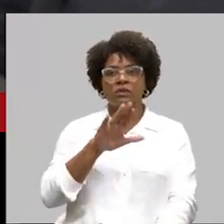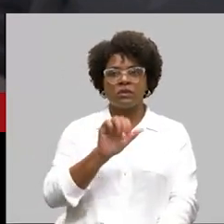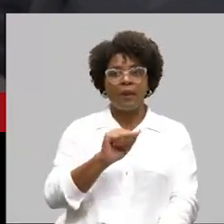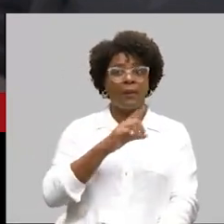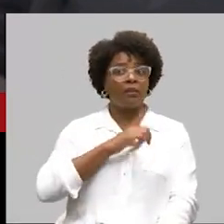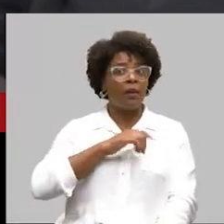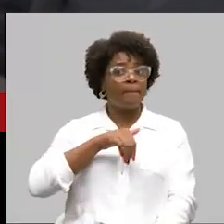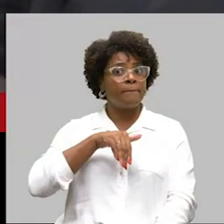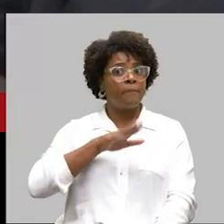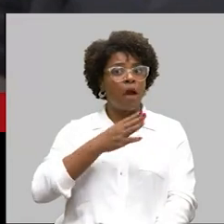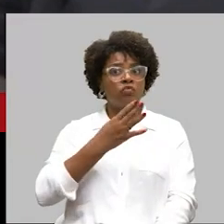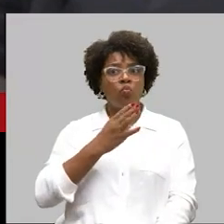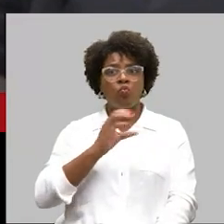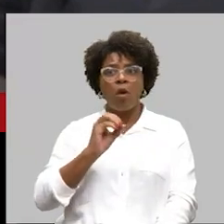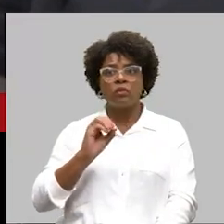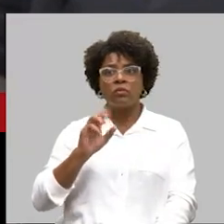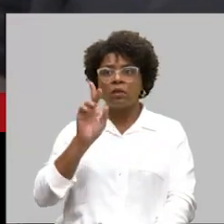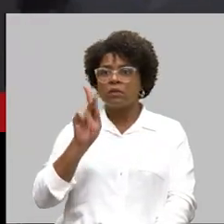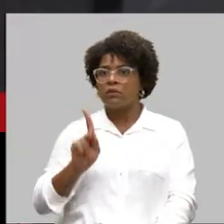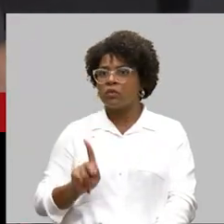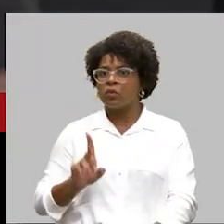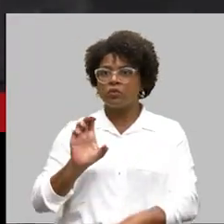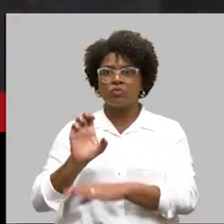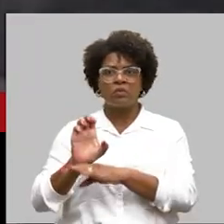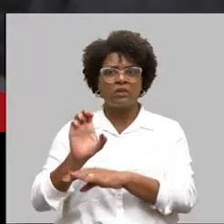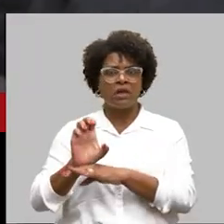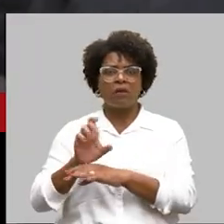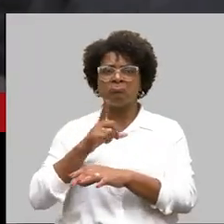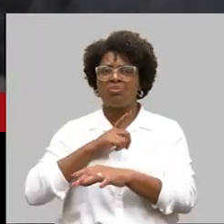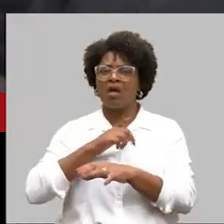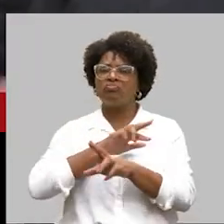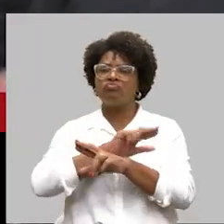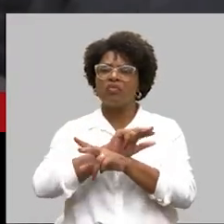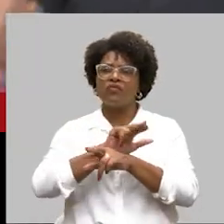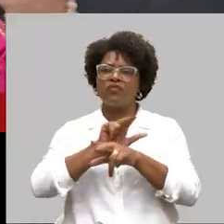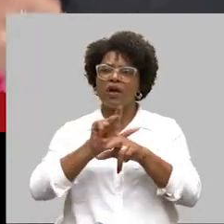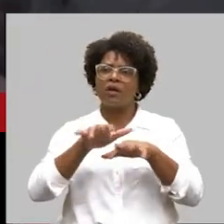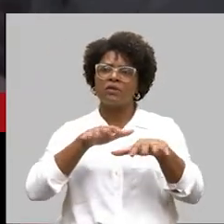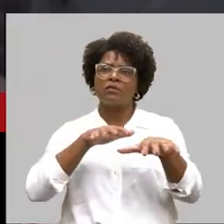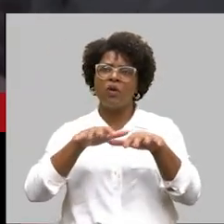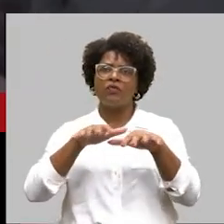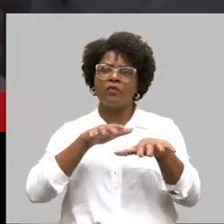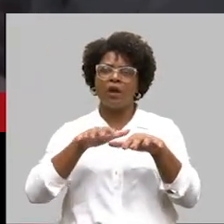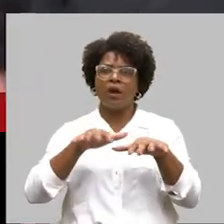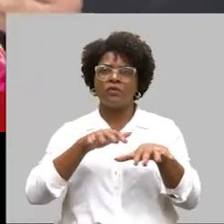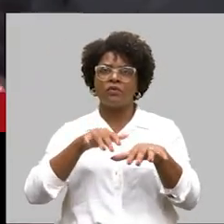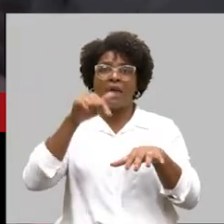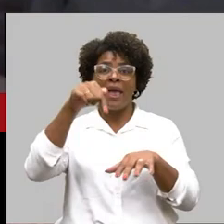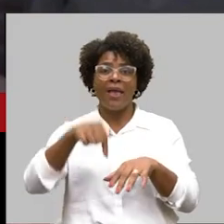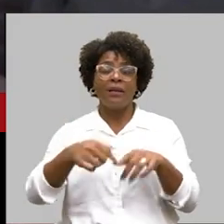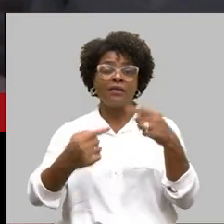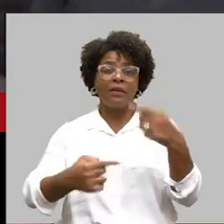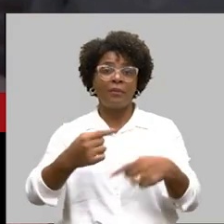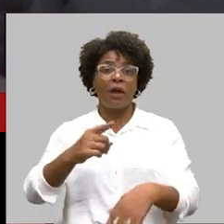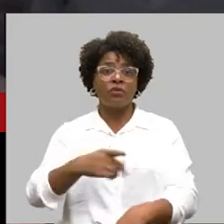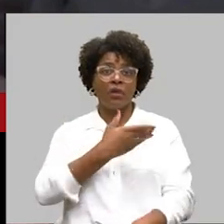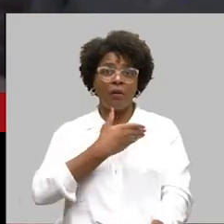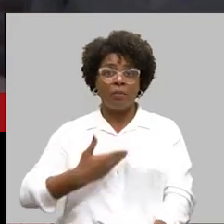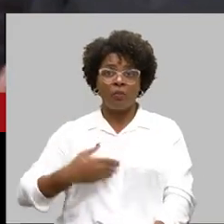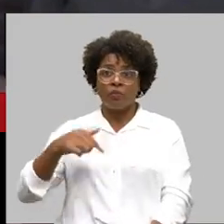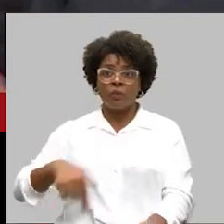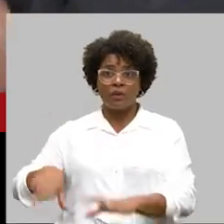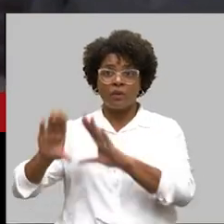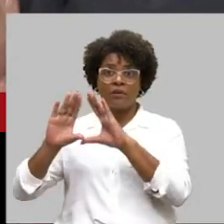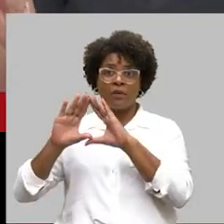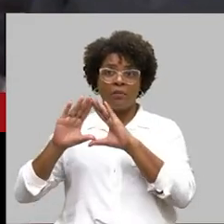todo de diferentes movimentos eh as escolas família agrícola presente é um debate público da Assembleia Legislativa